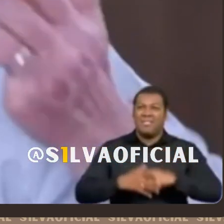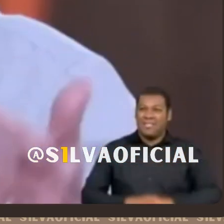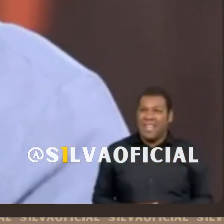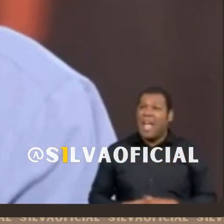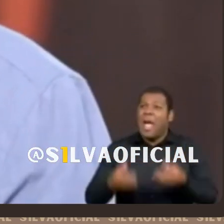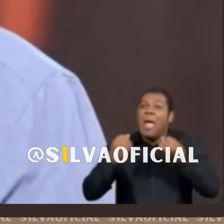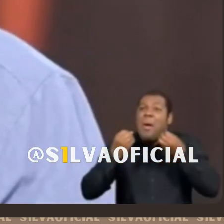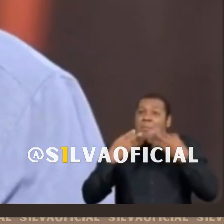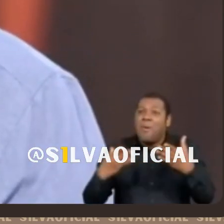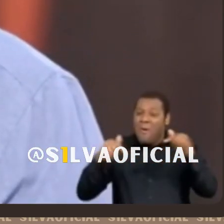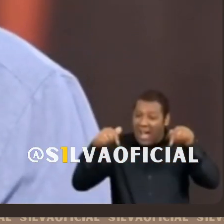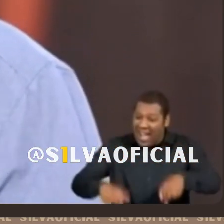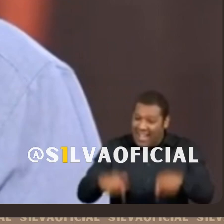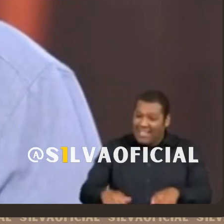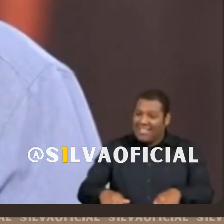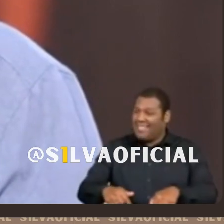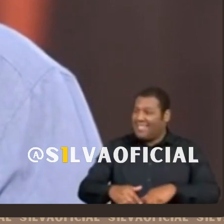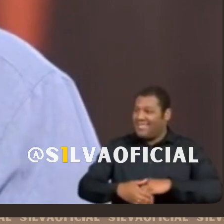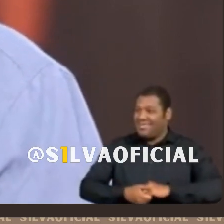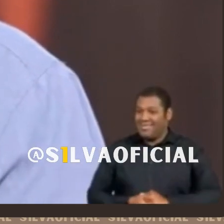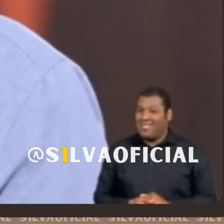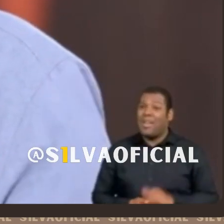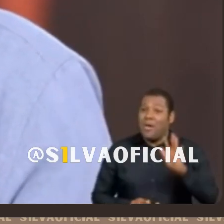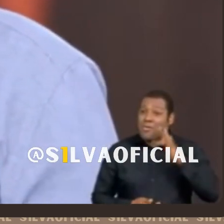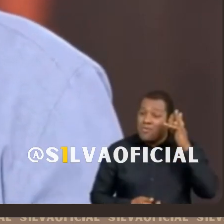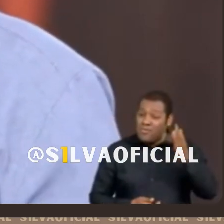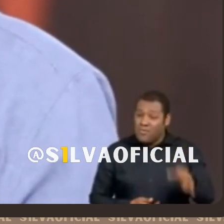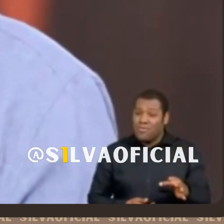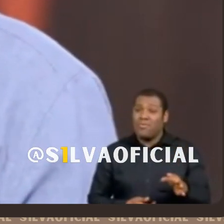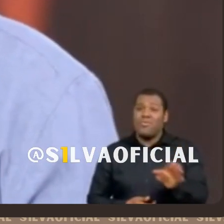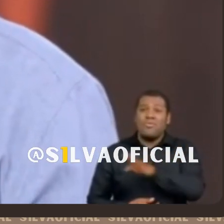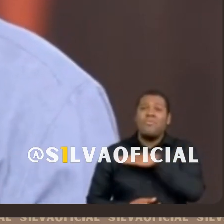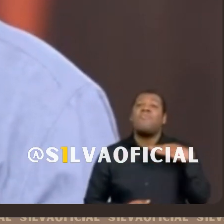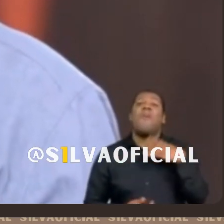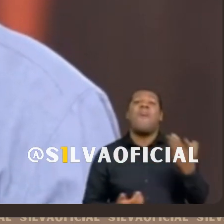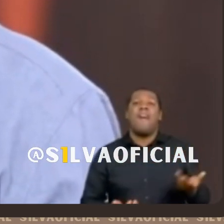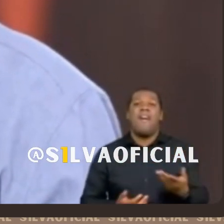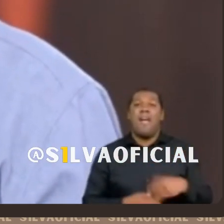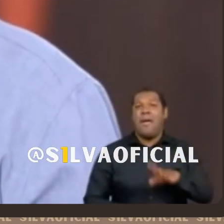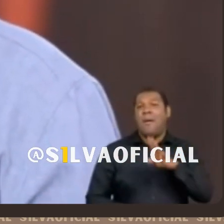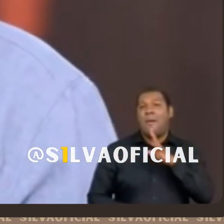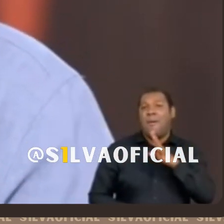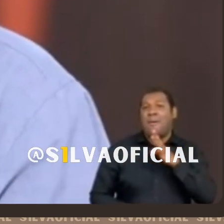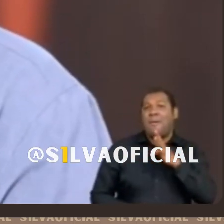vai conhecer o outro mundo, se existe, e a gente então vai decidir como viver lá.